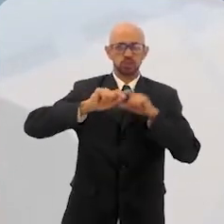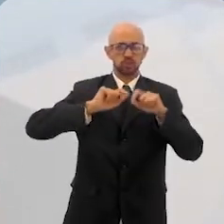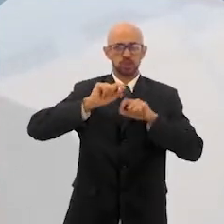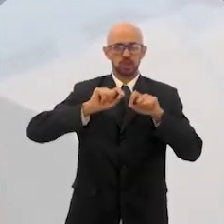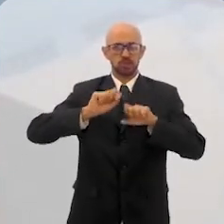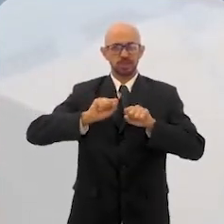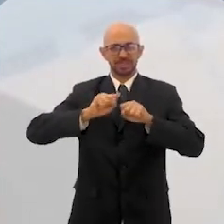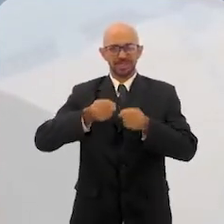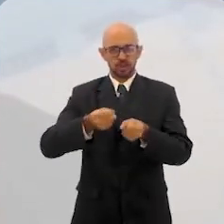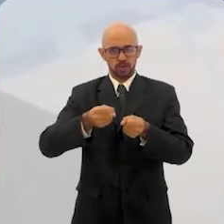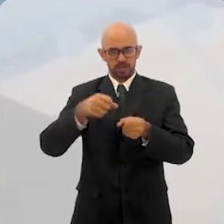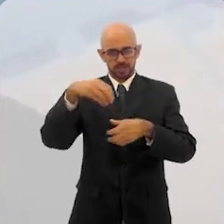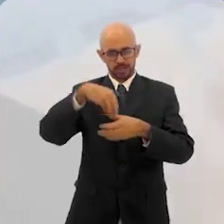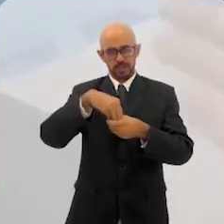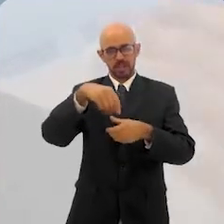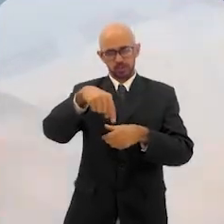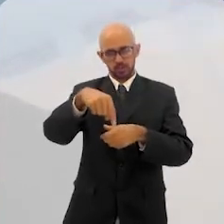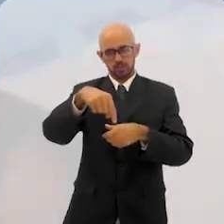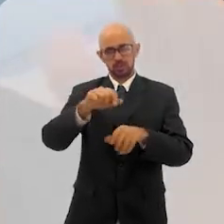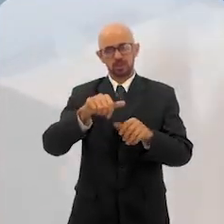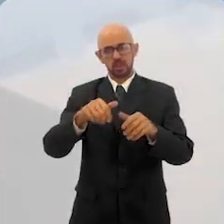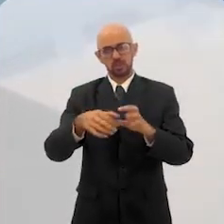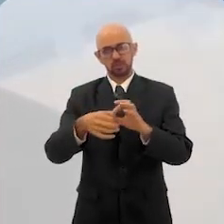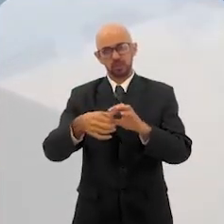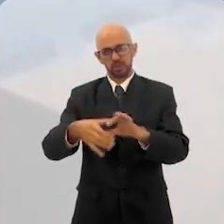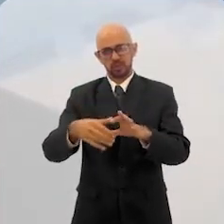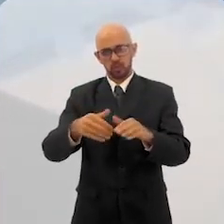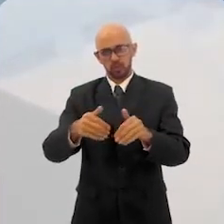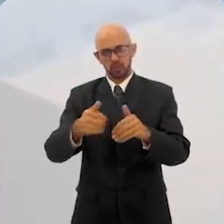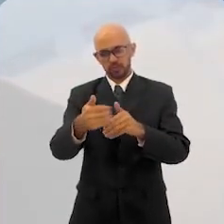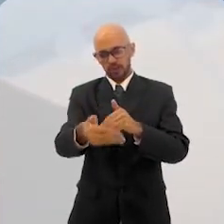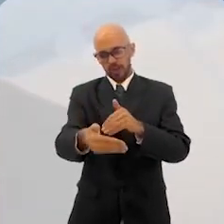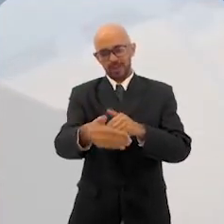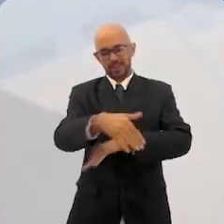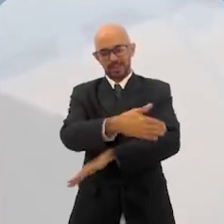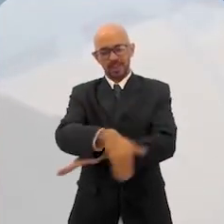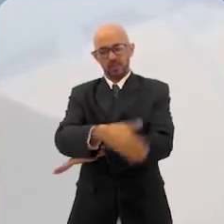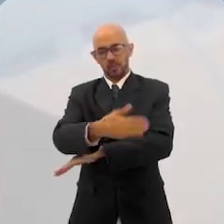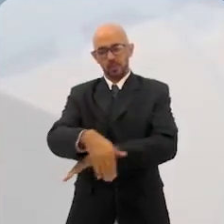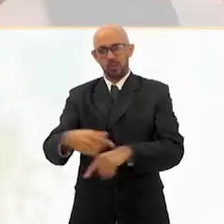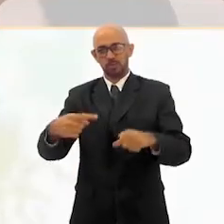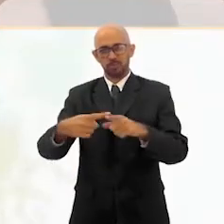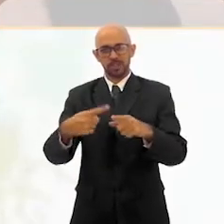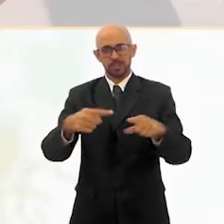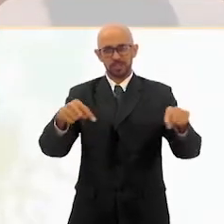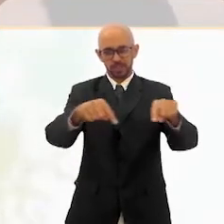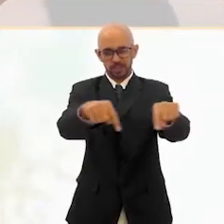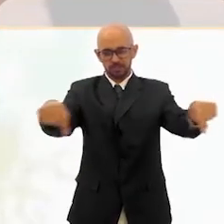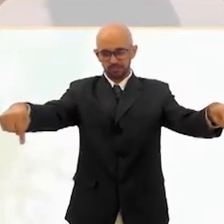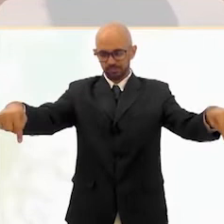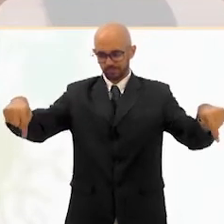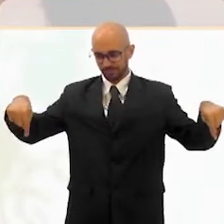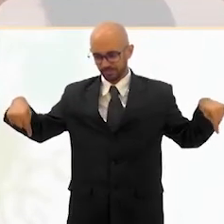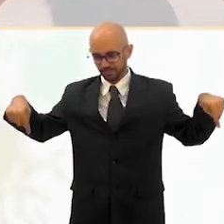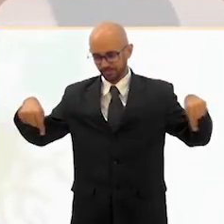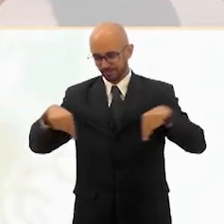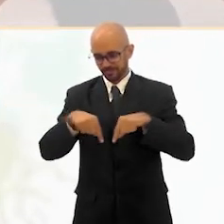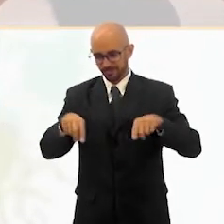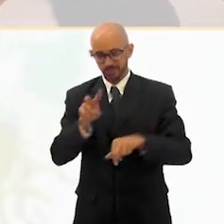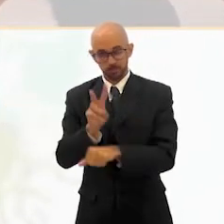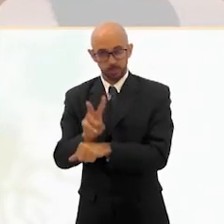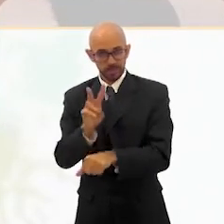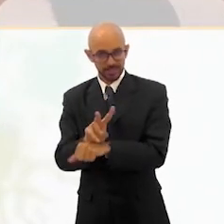certa segurança ali, então a gente era meio solto na rua, né? Porque estava naquele círculo de